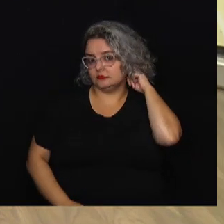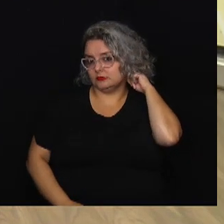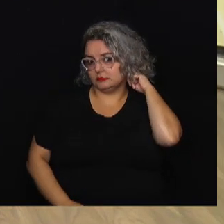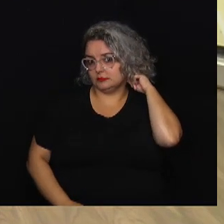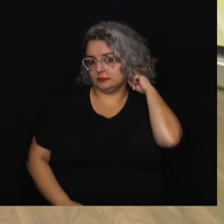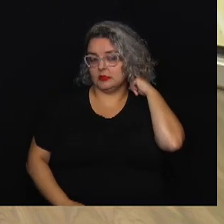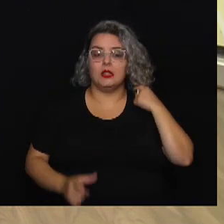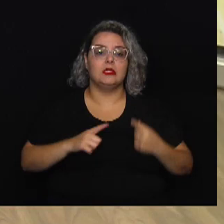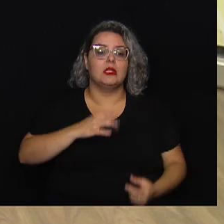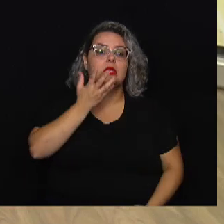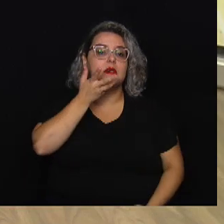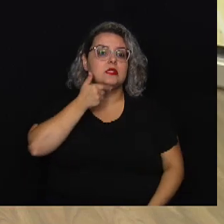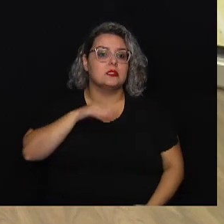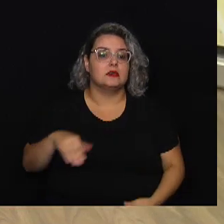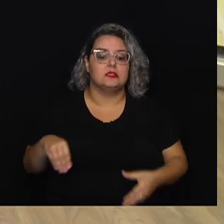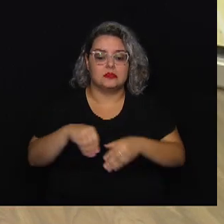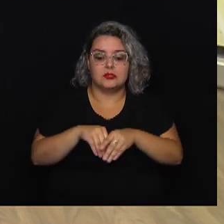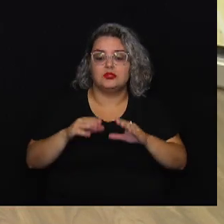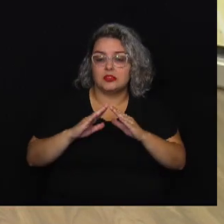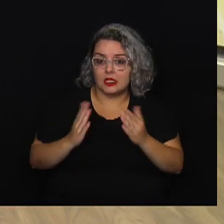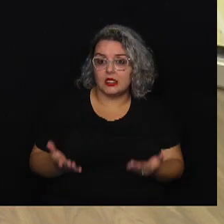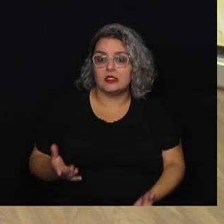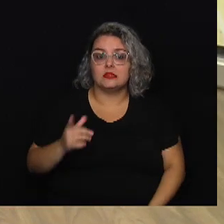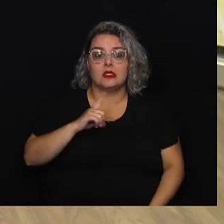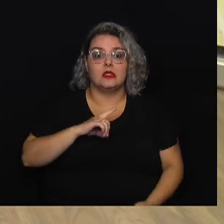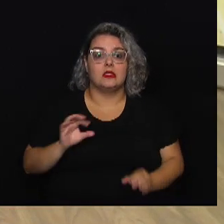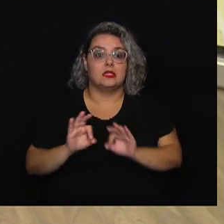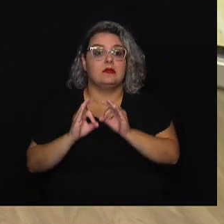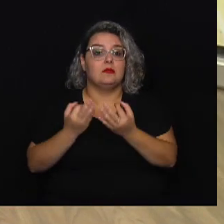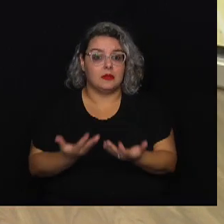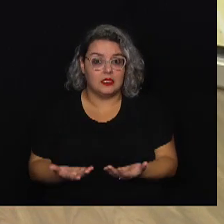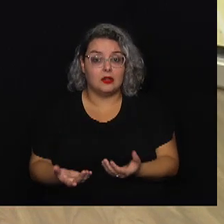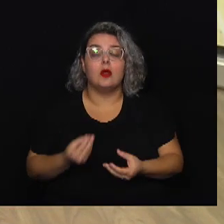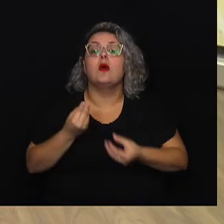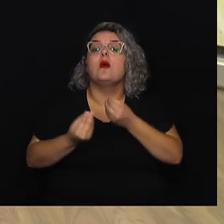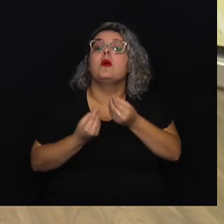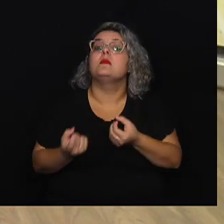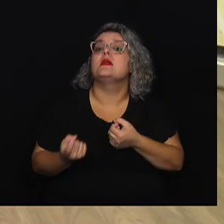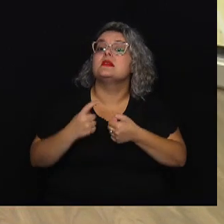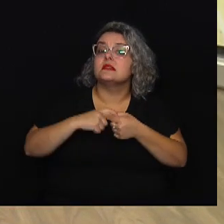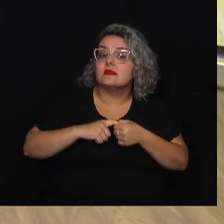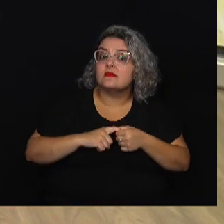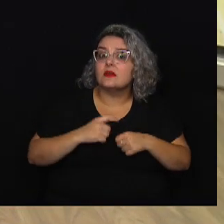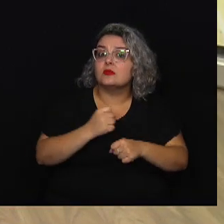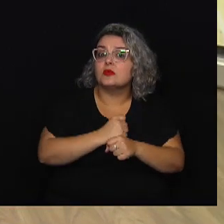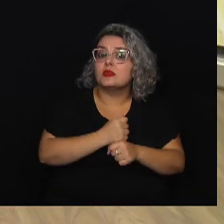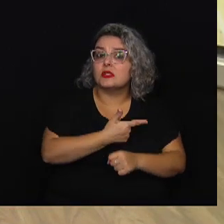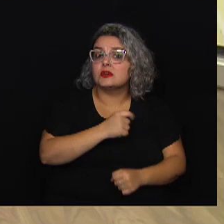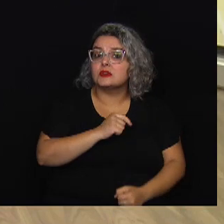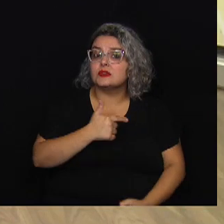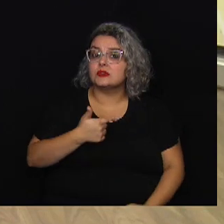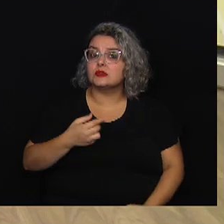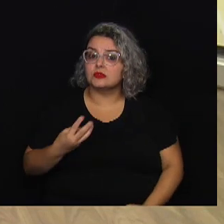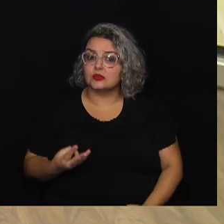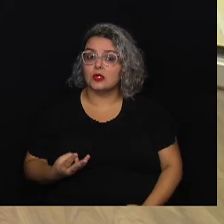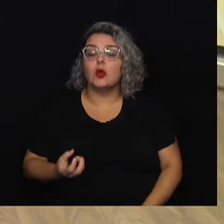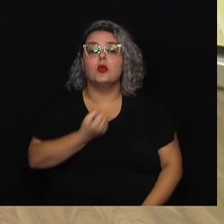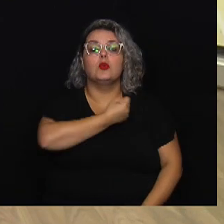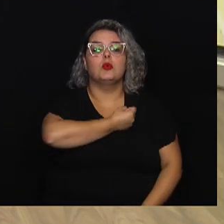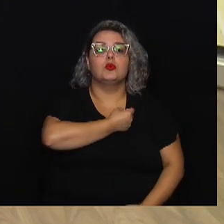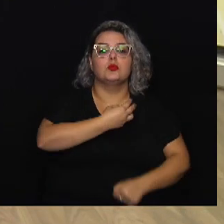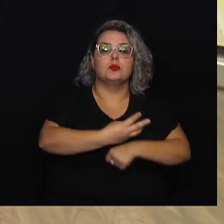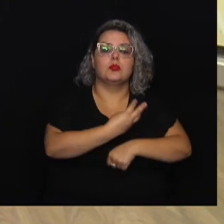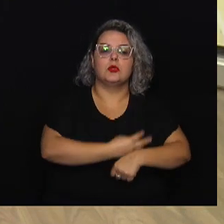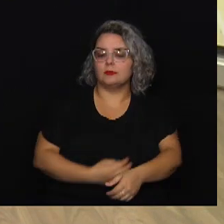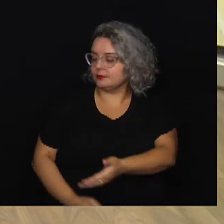tem criança na família, como que está vivendo nessa volta às aulas agora para o ano de 2023? Número do WhatsApp está na sua tela, aqui ó,